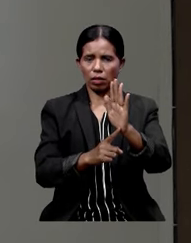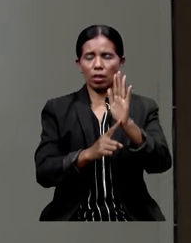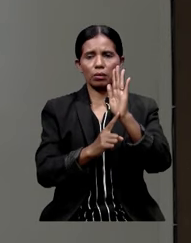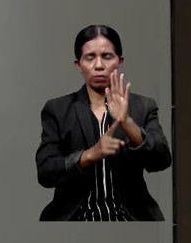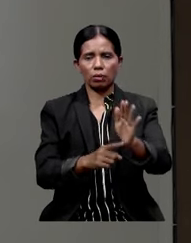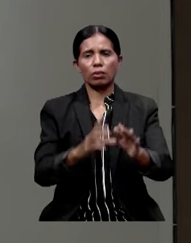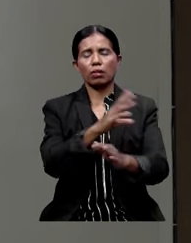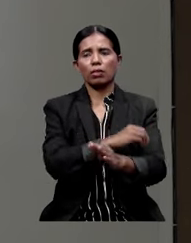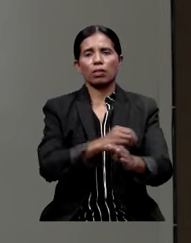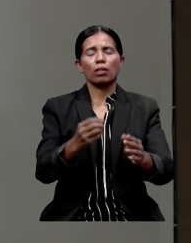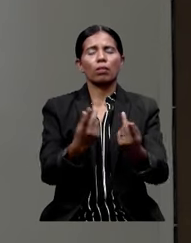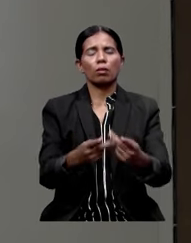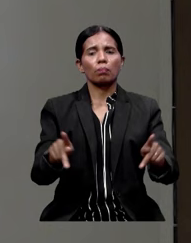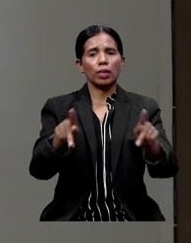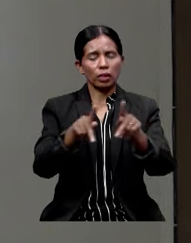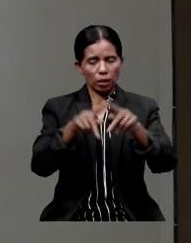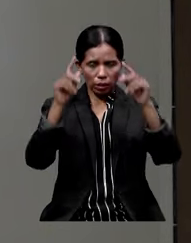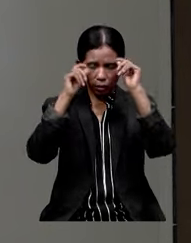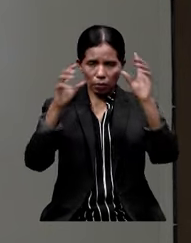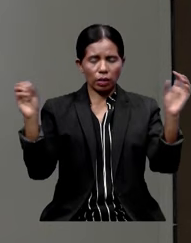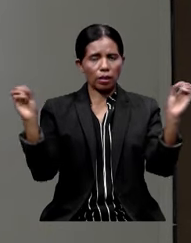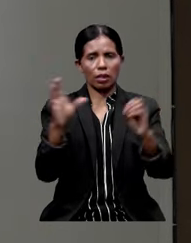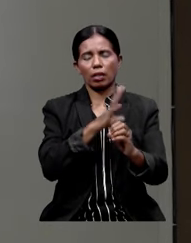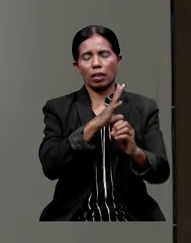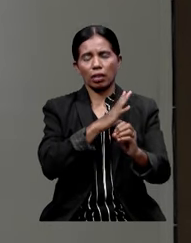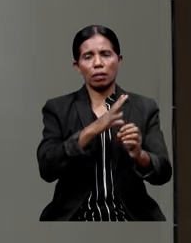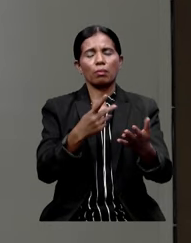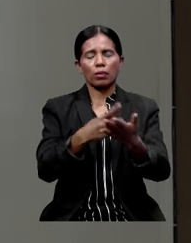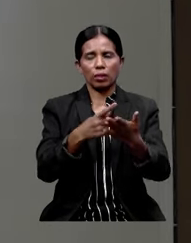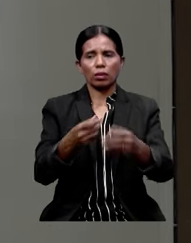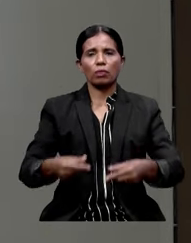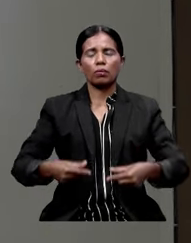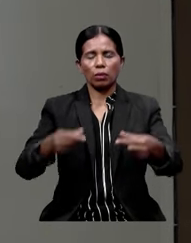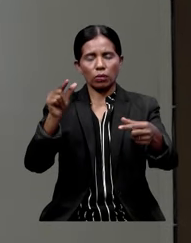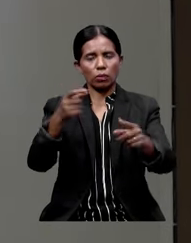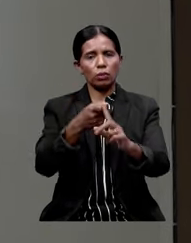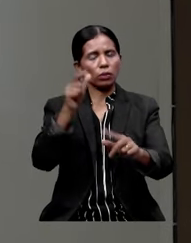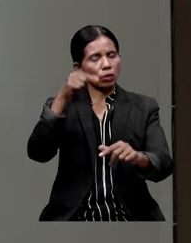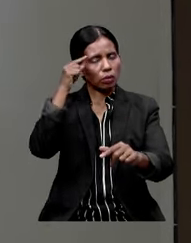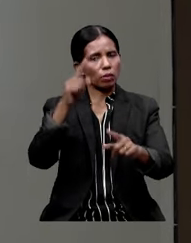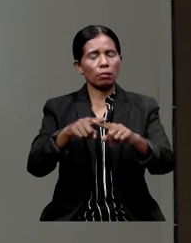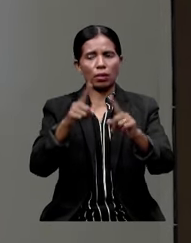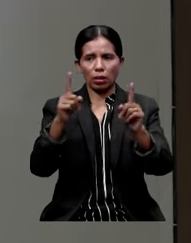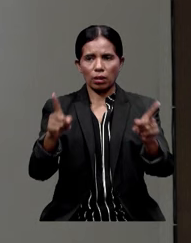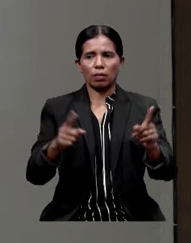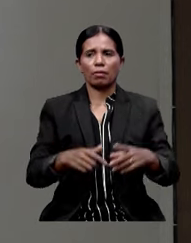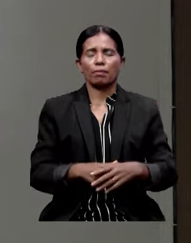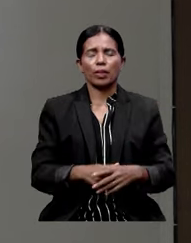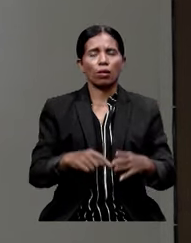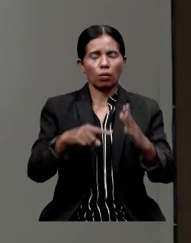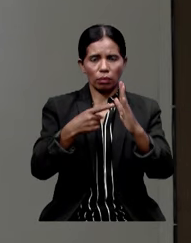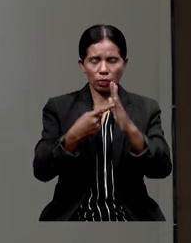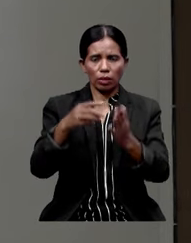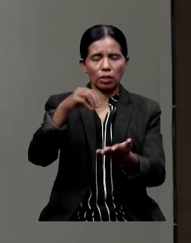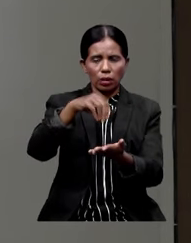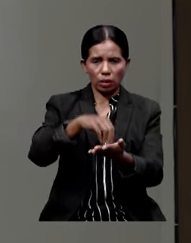kata empresário Timor Oang la dependência ona ba projeto nebe fornece si governo mai ve ha hu ona